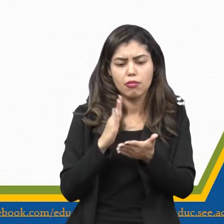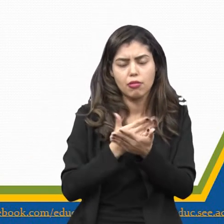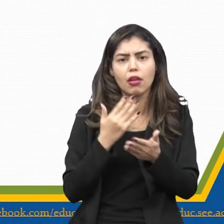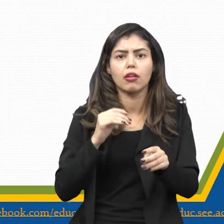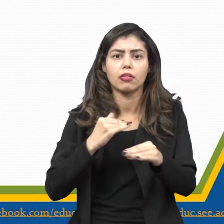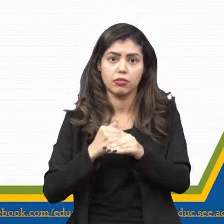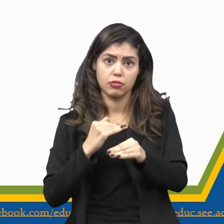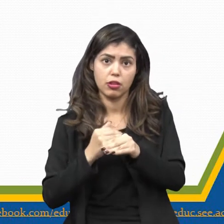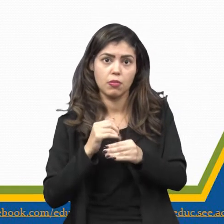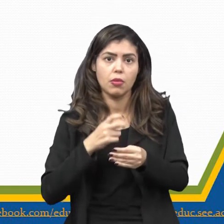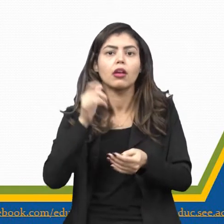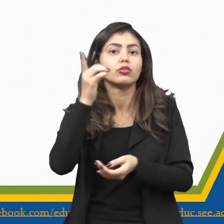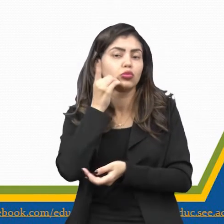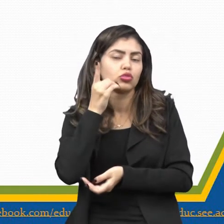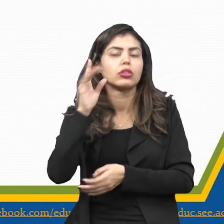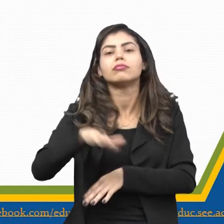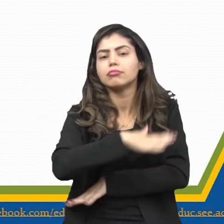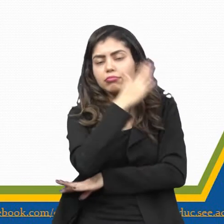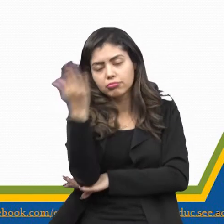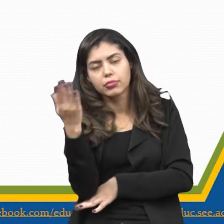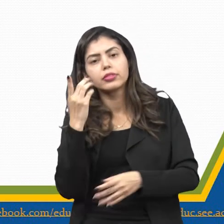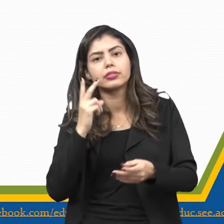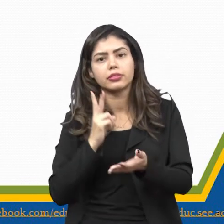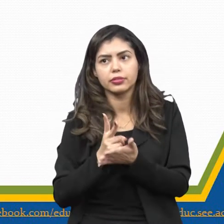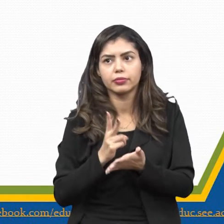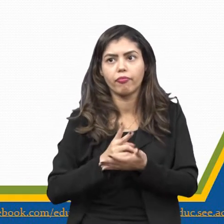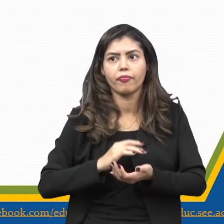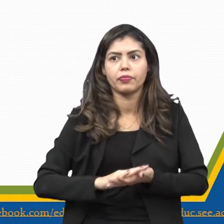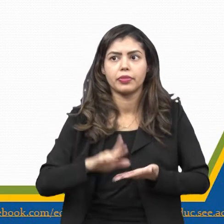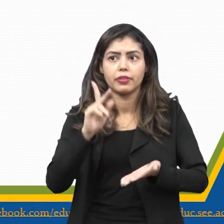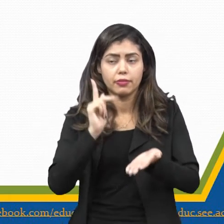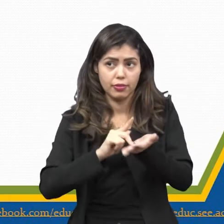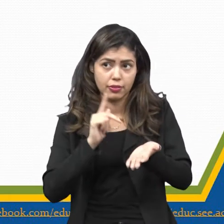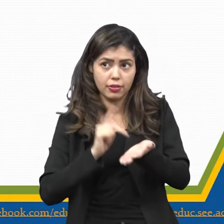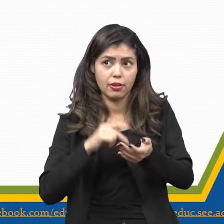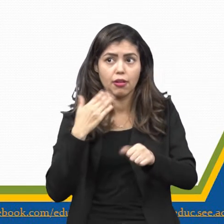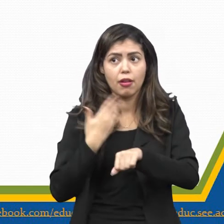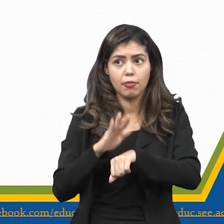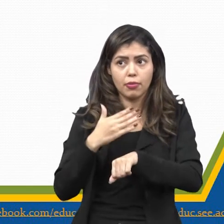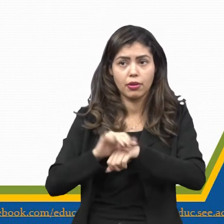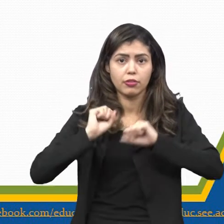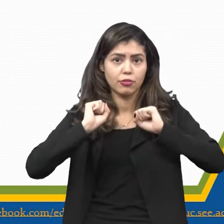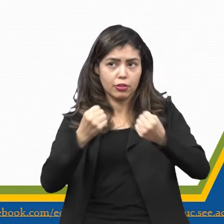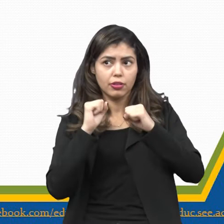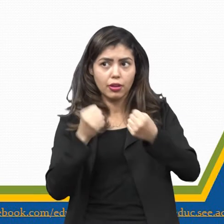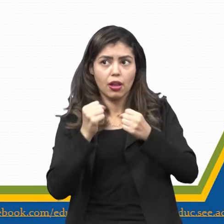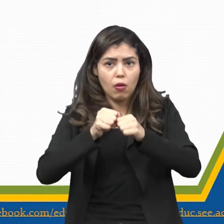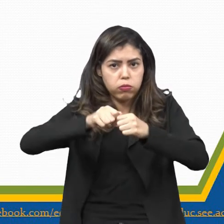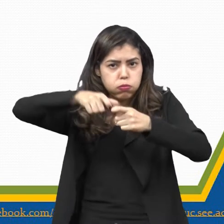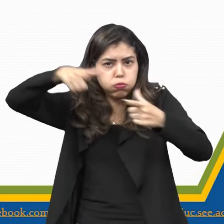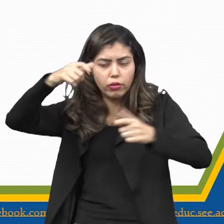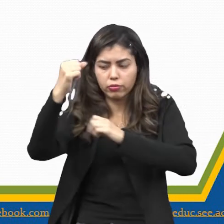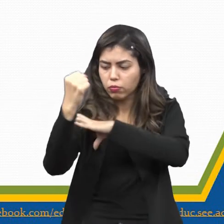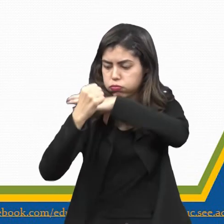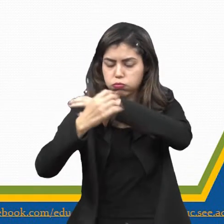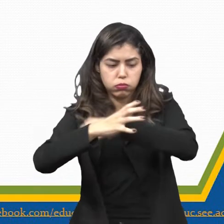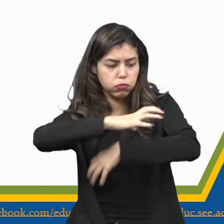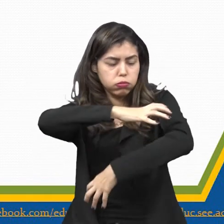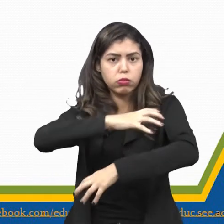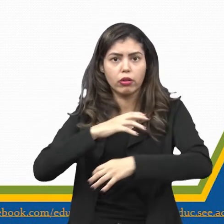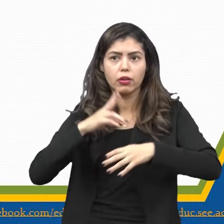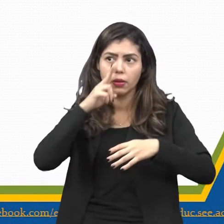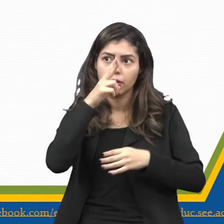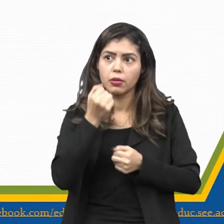diárias básicas que eu falei para vocês. A próxima é verdadeira. A prática de exercício físico, ela aumenta sim a força, a